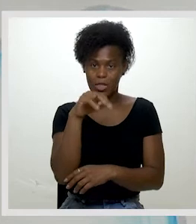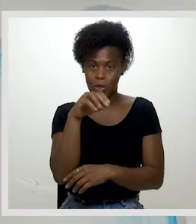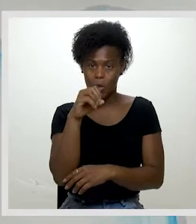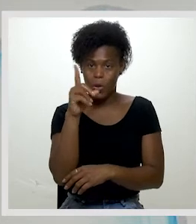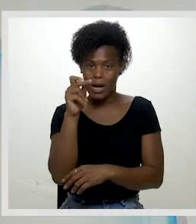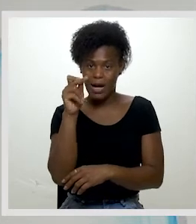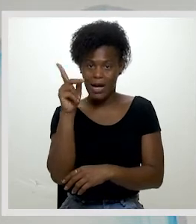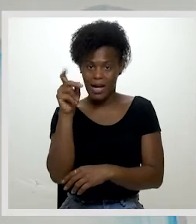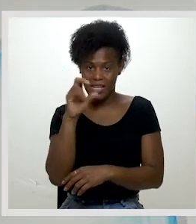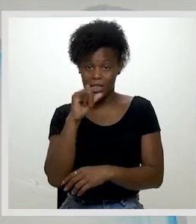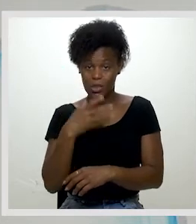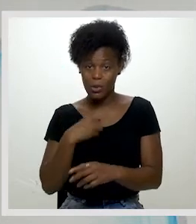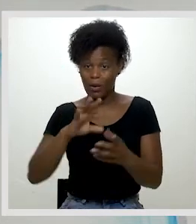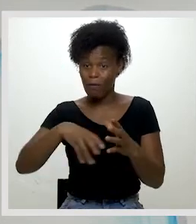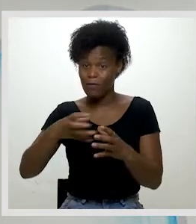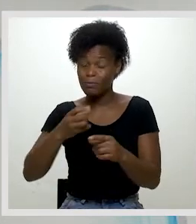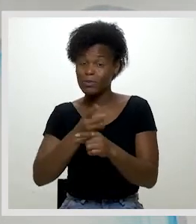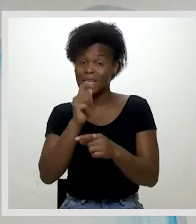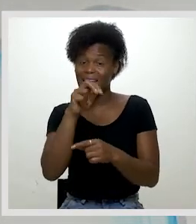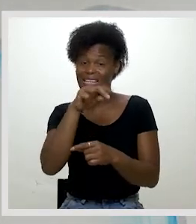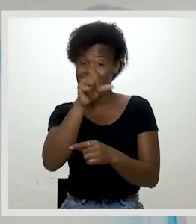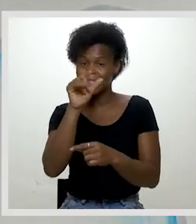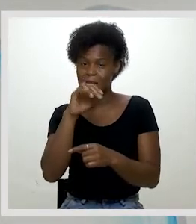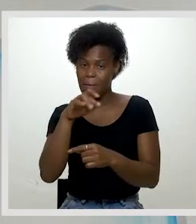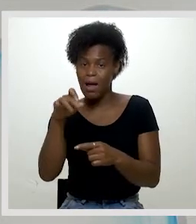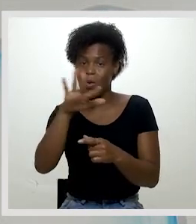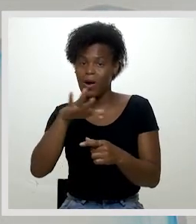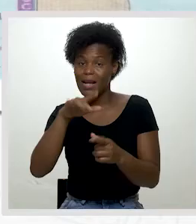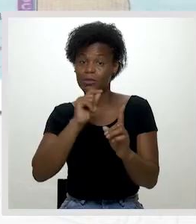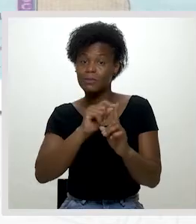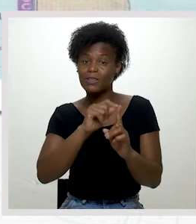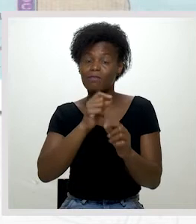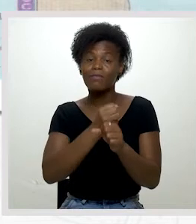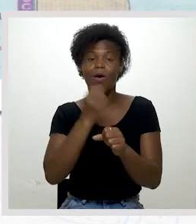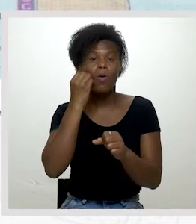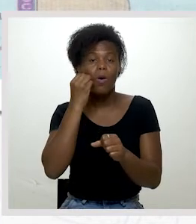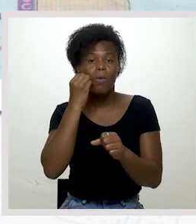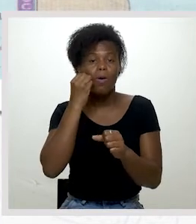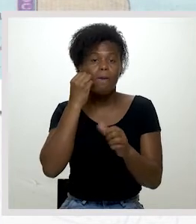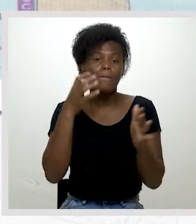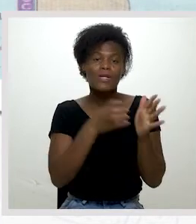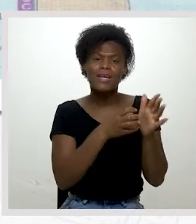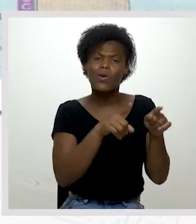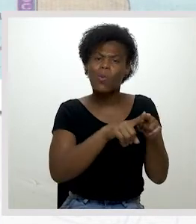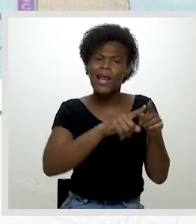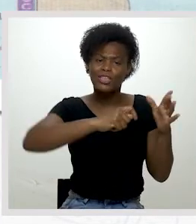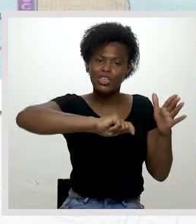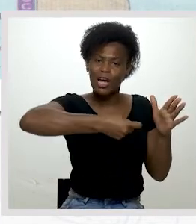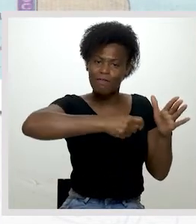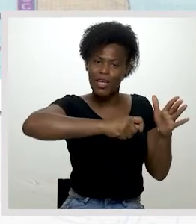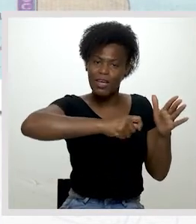a enzima possui um local específico que funciona como se fosse um modelo de chave fechadura para